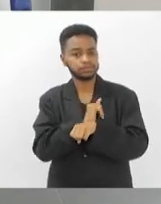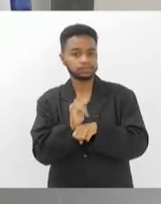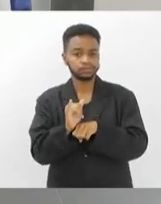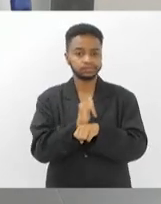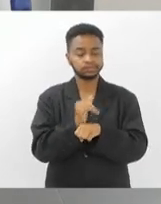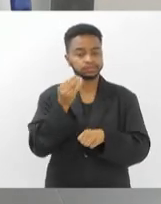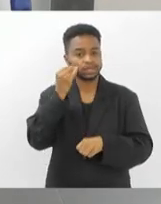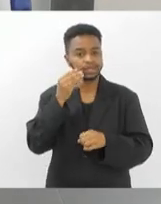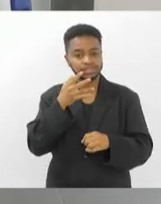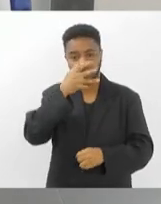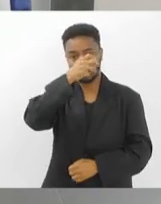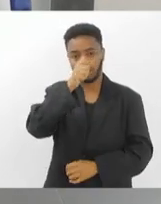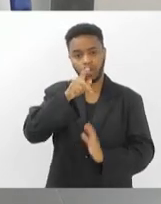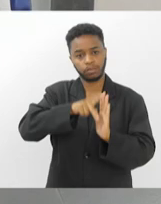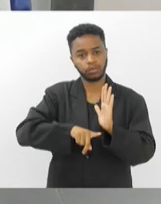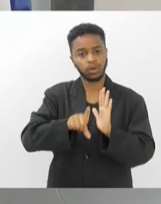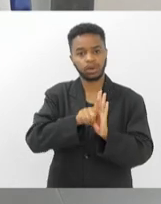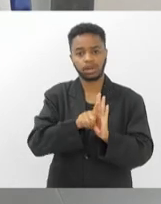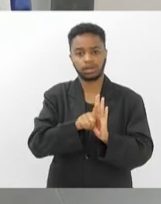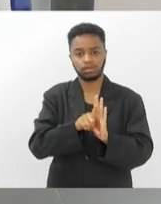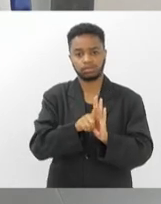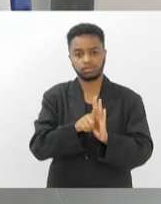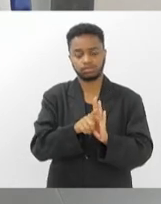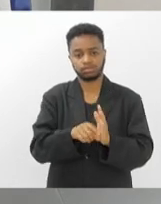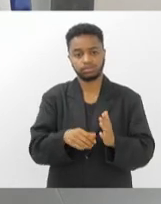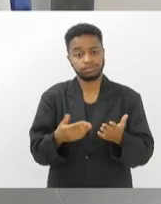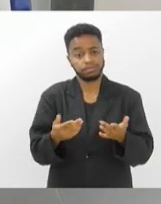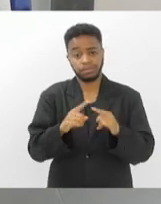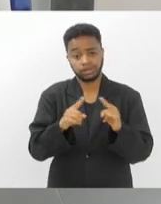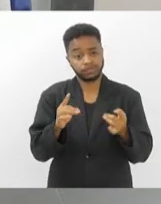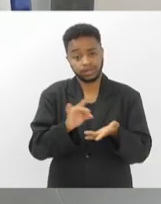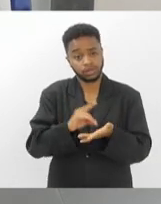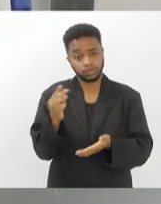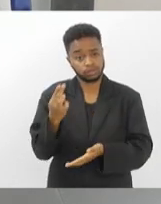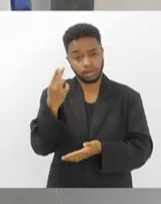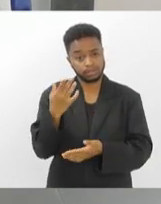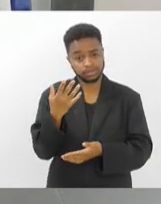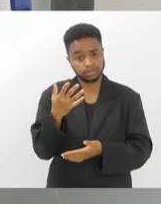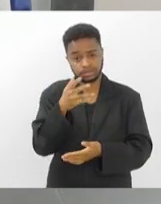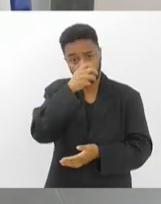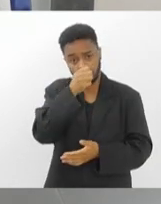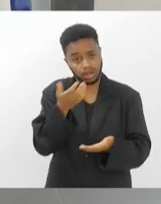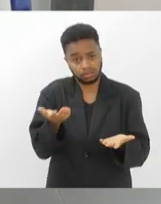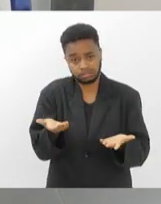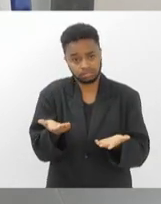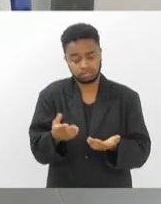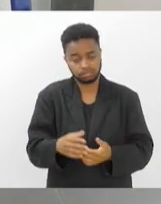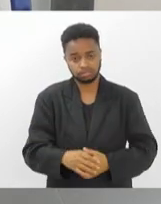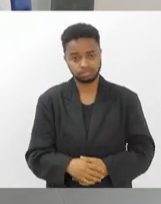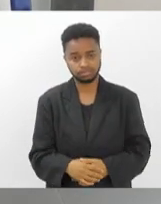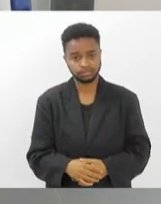uma estripulia, um exercício louco para tentar salvar projetos que são insalváveis. E, assim, numa boa...